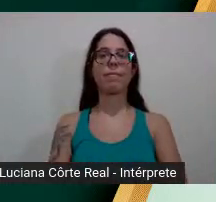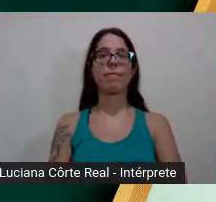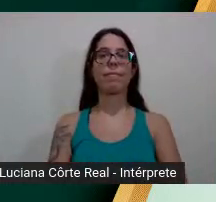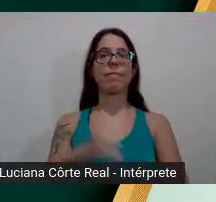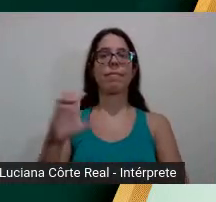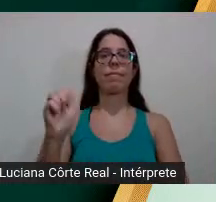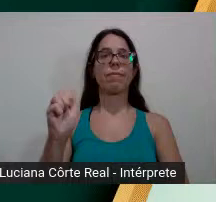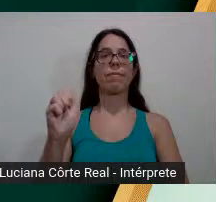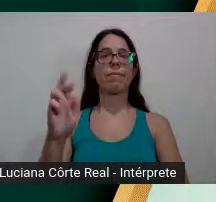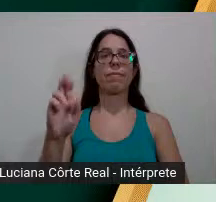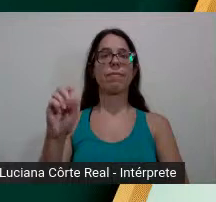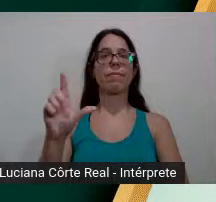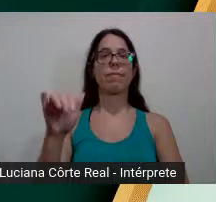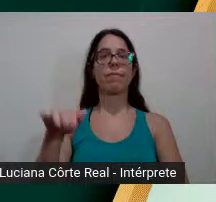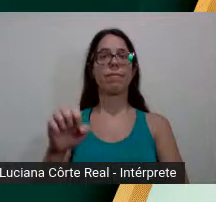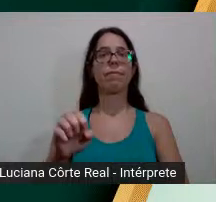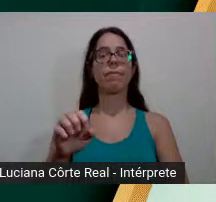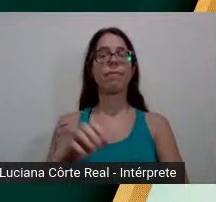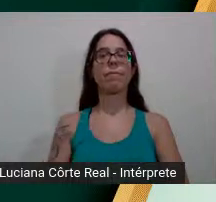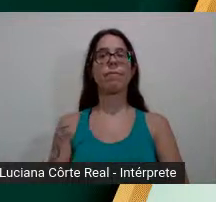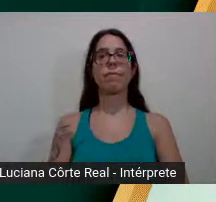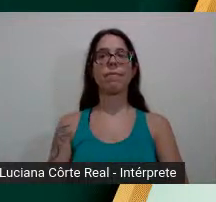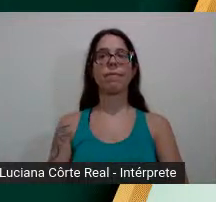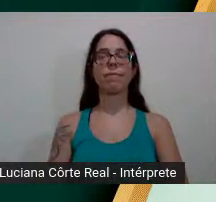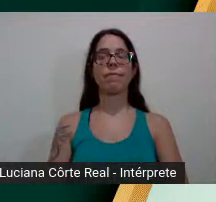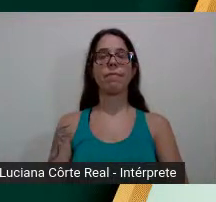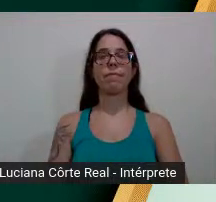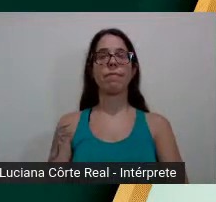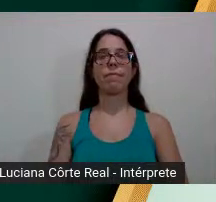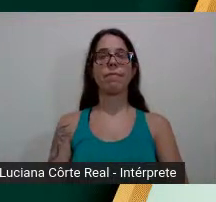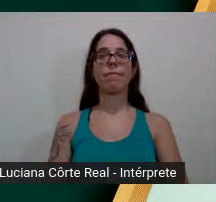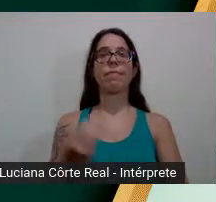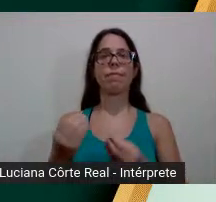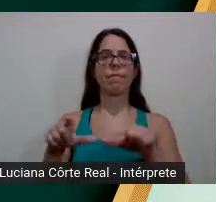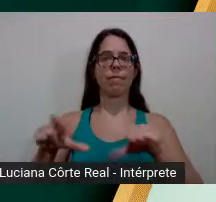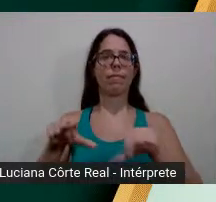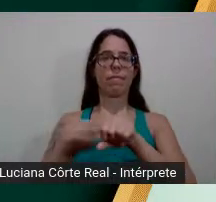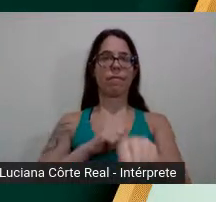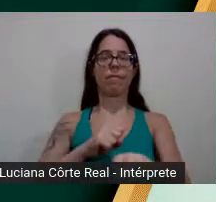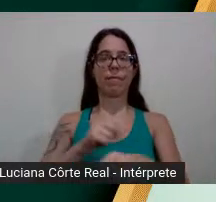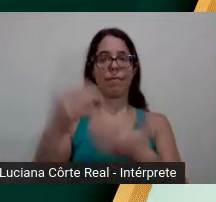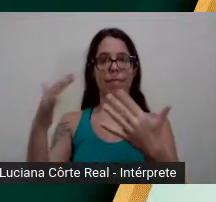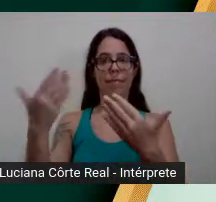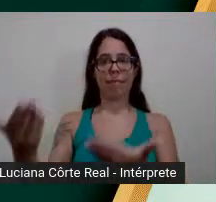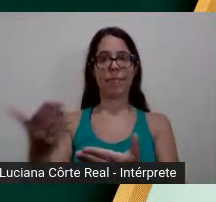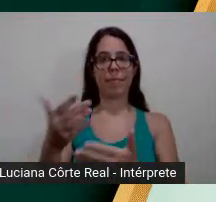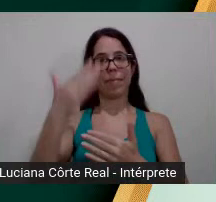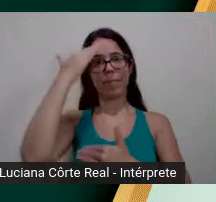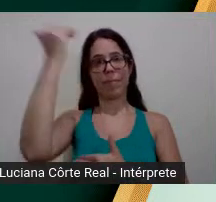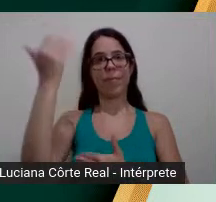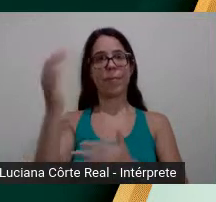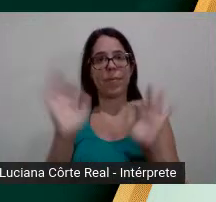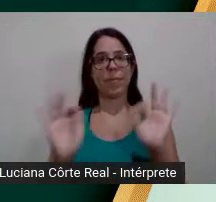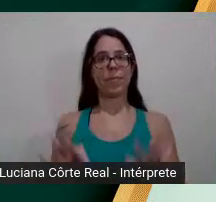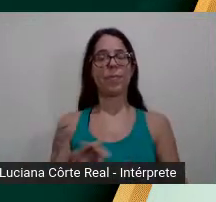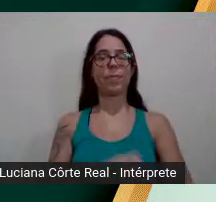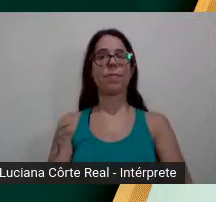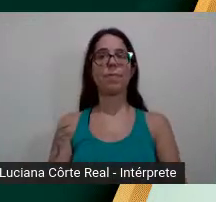Caroline Gonçalves Kubica. Caroline, confiro-te o grau. Parabéns, sucesso,